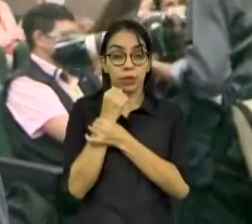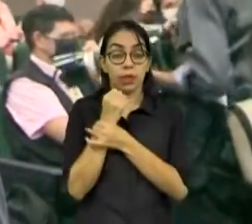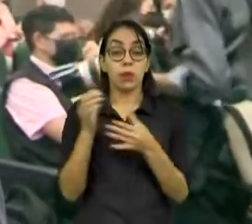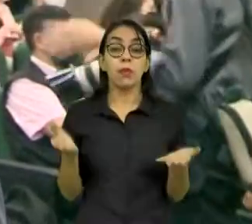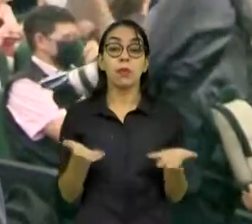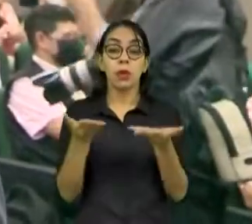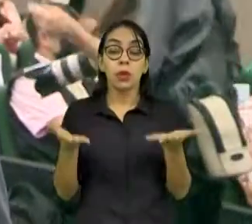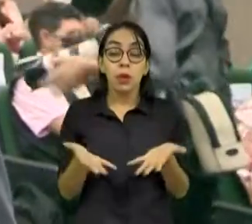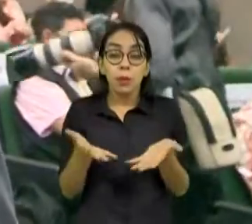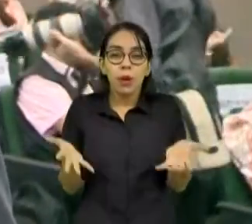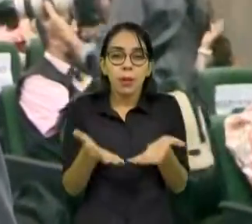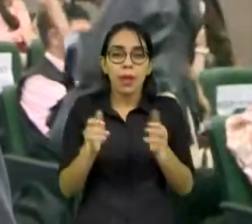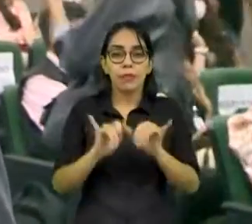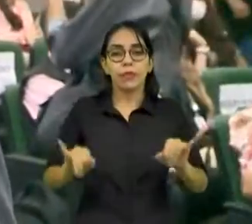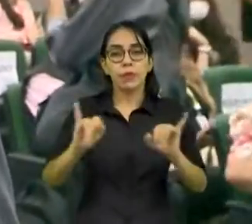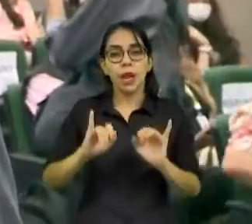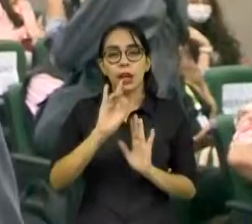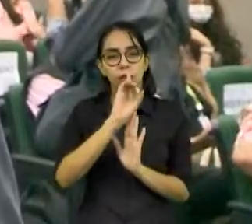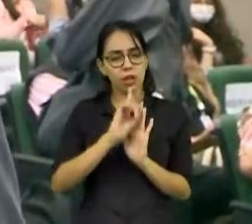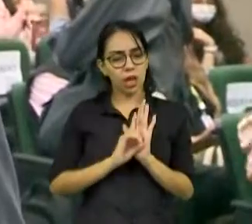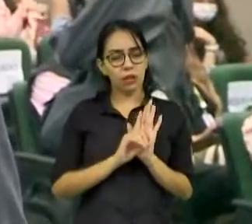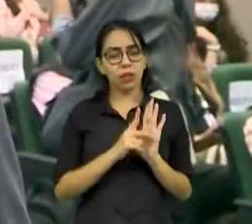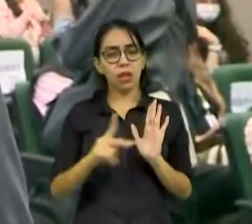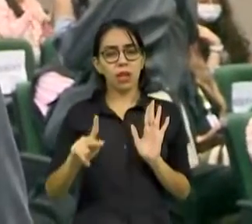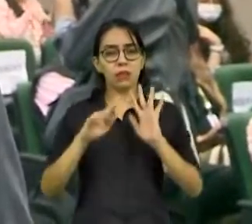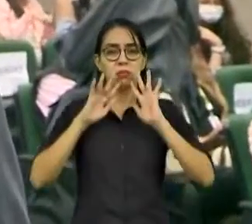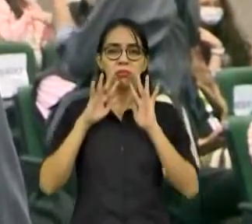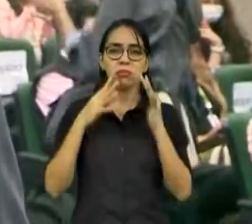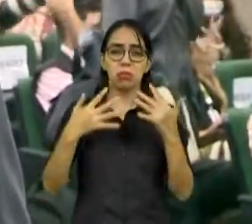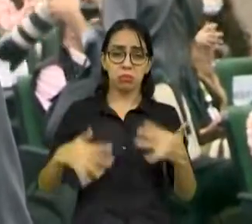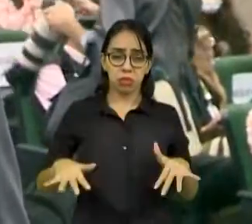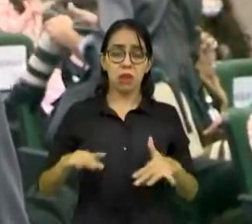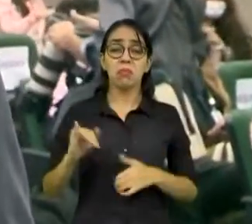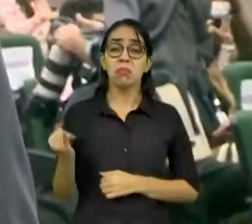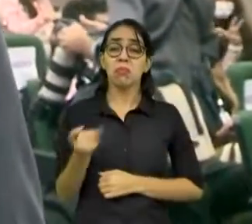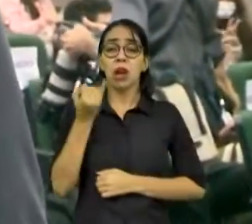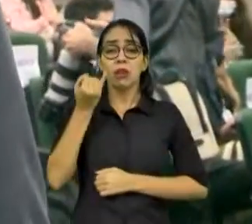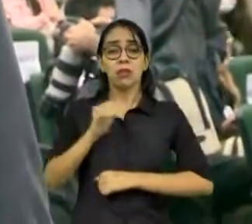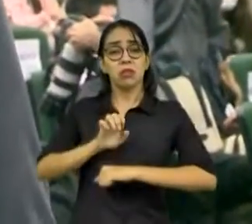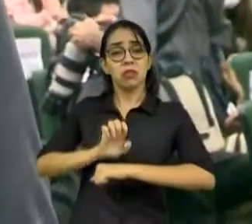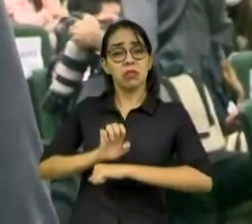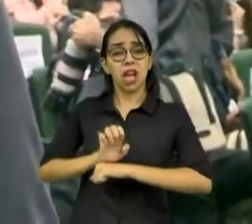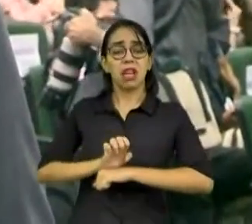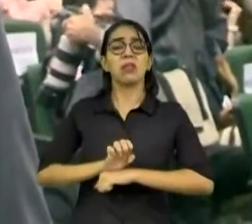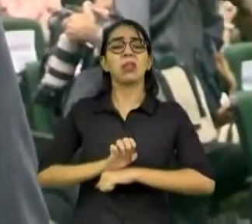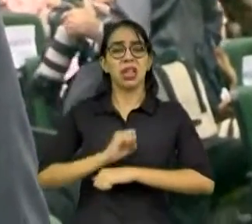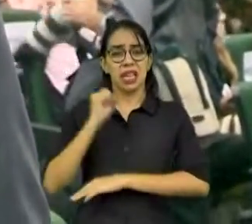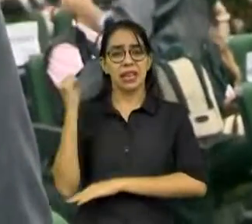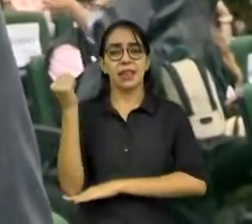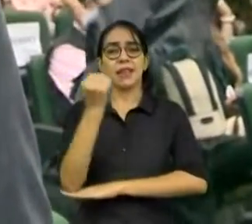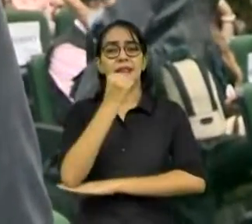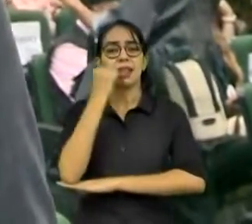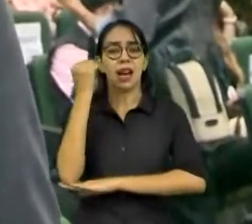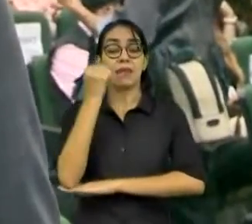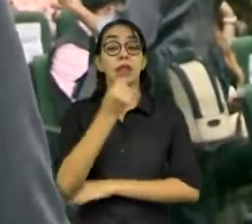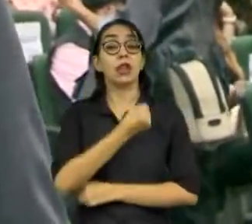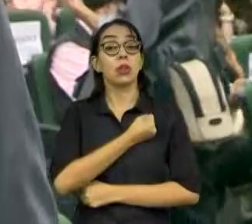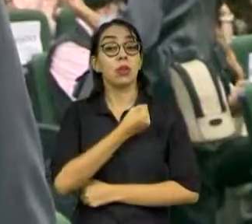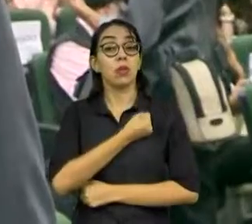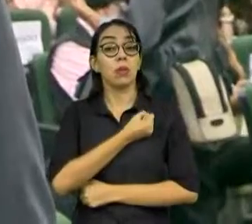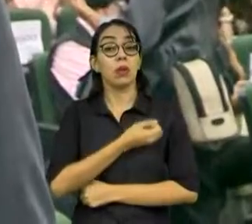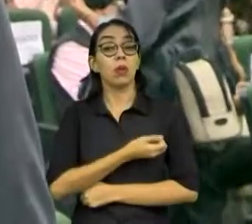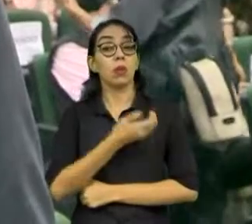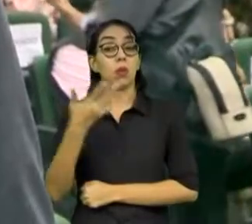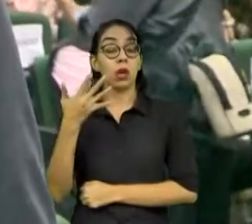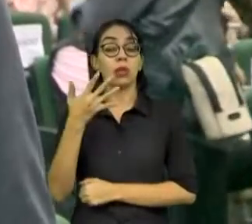dessa população, importante porque o nosso estado tem índices muito graves de violência contra as pessoas da população LGBT. Nós temos